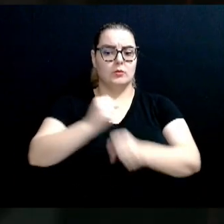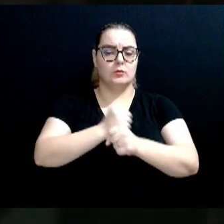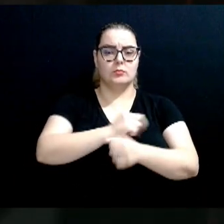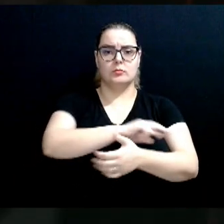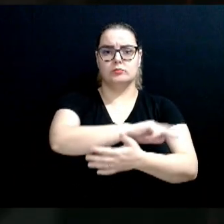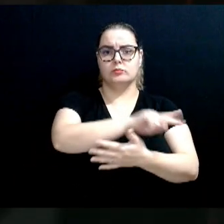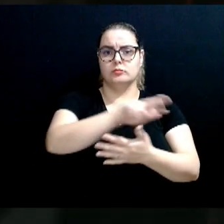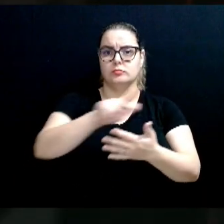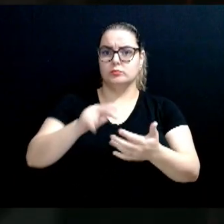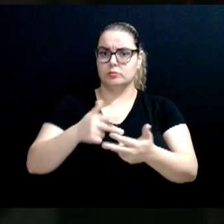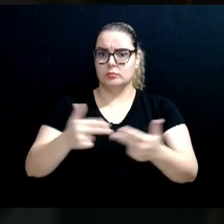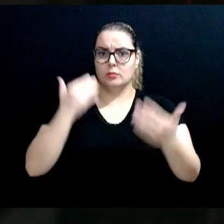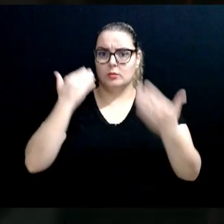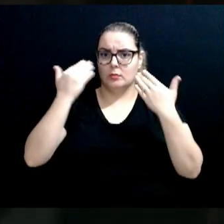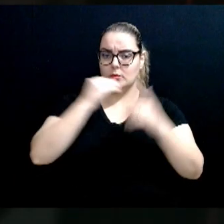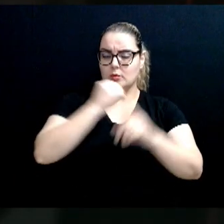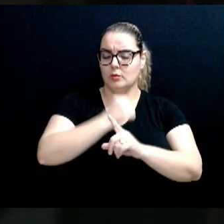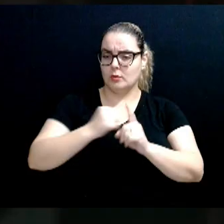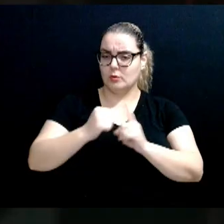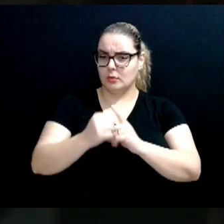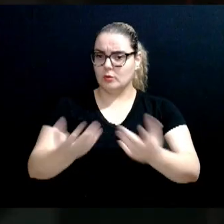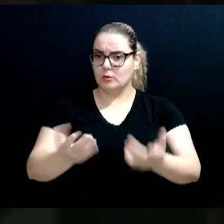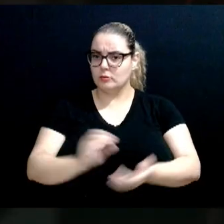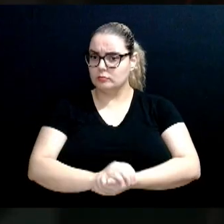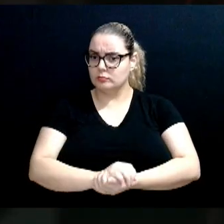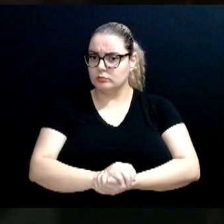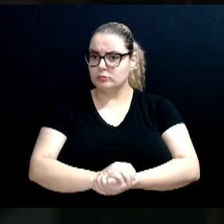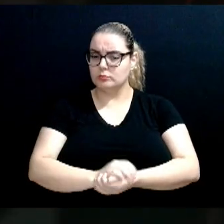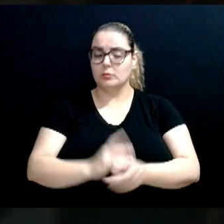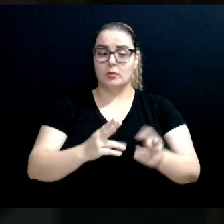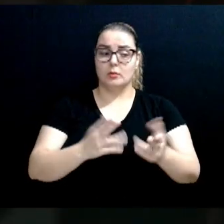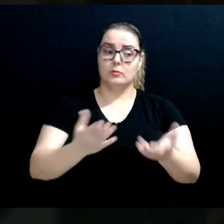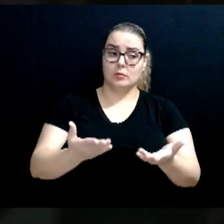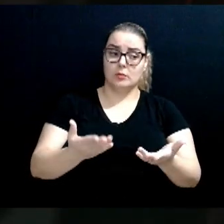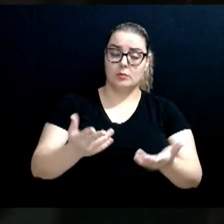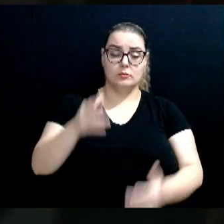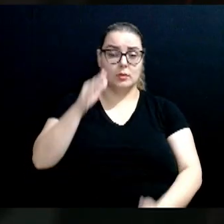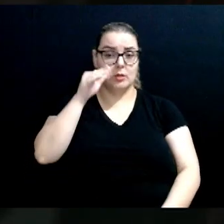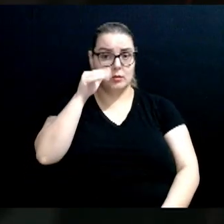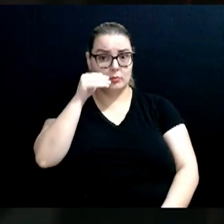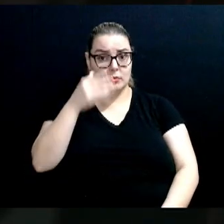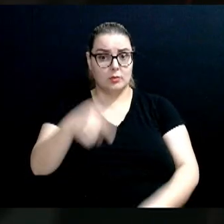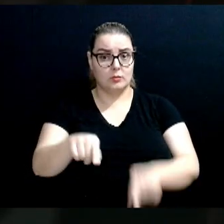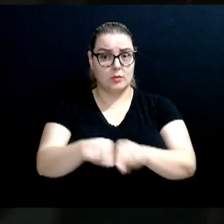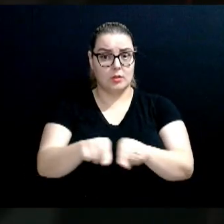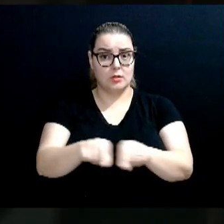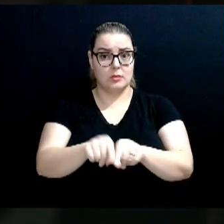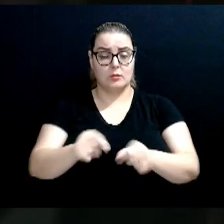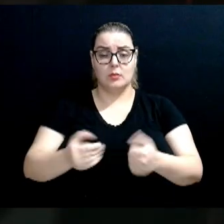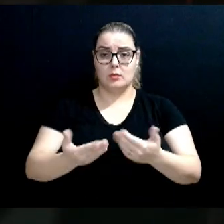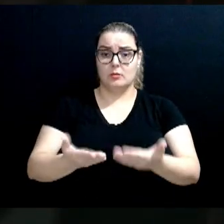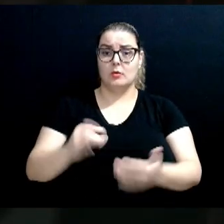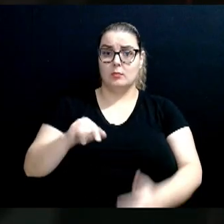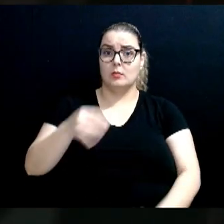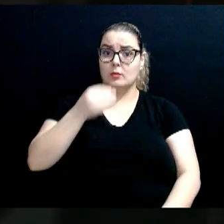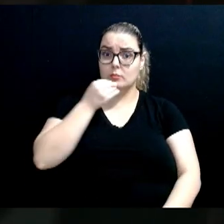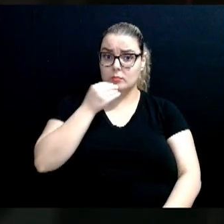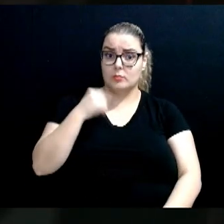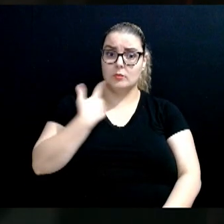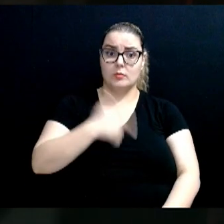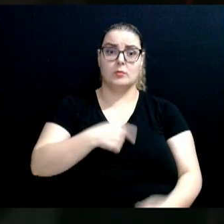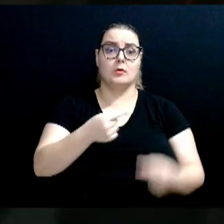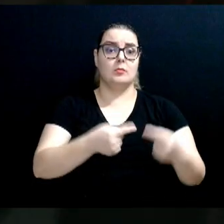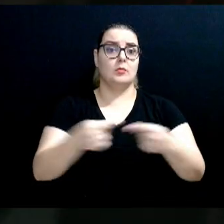psicológicos e sociais? Casos como esse despertam curiosidade, mas também, gente, oferecem uma oportunidade para a gente discutir